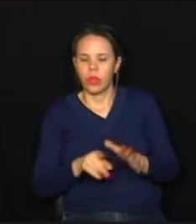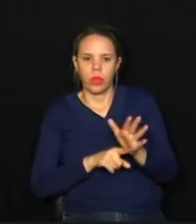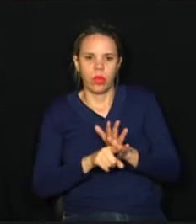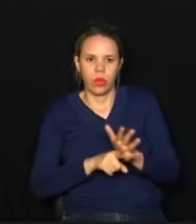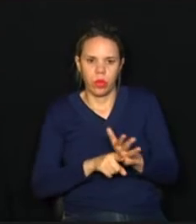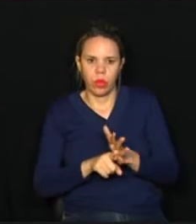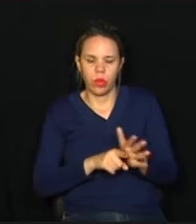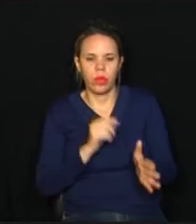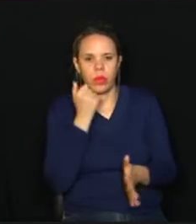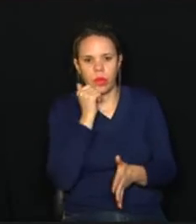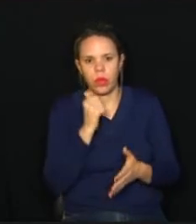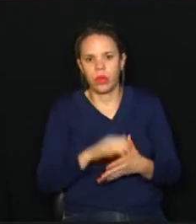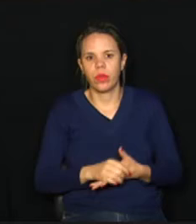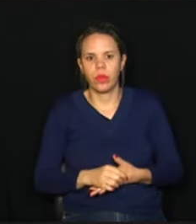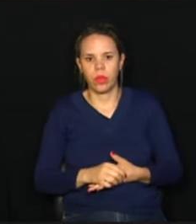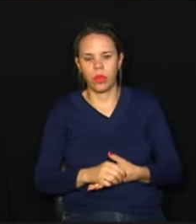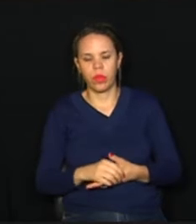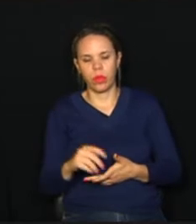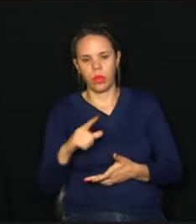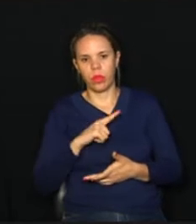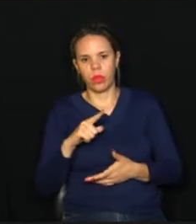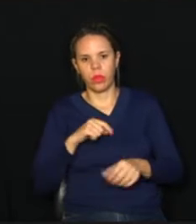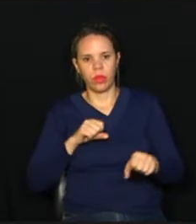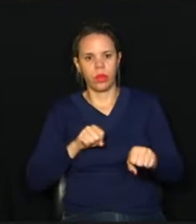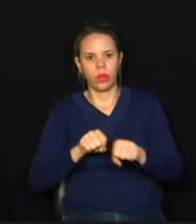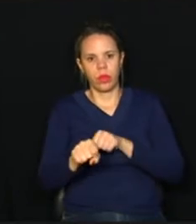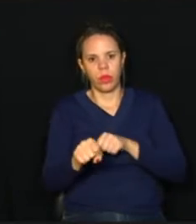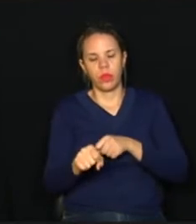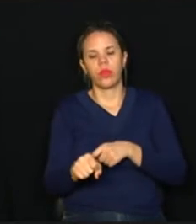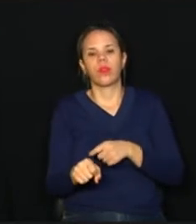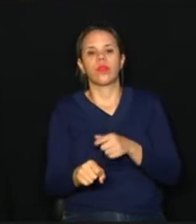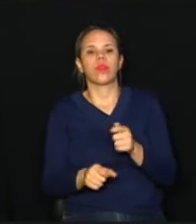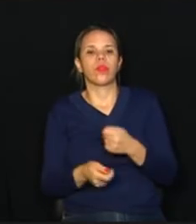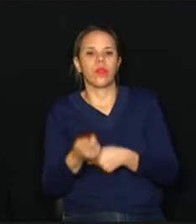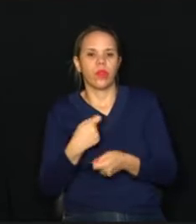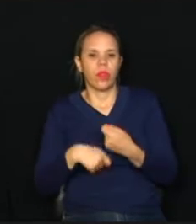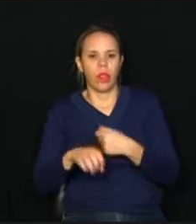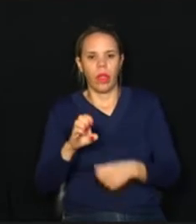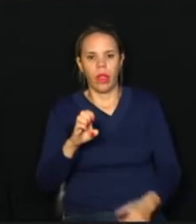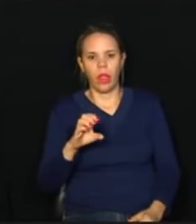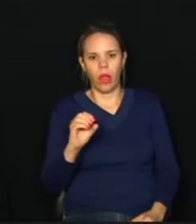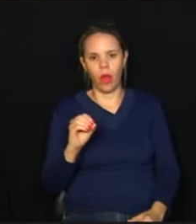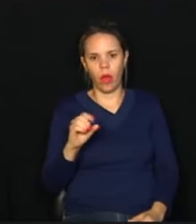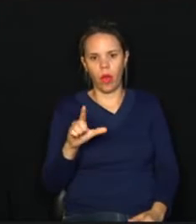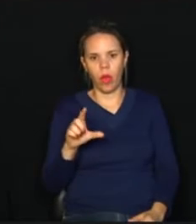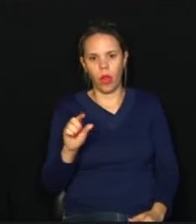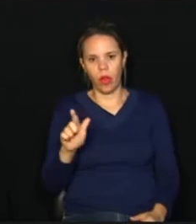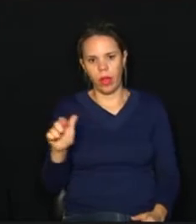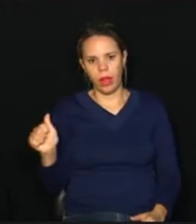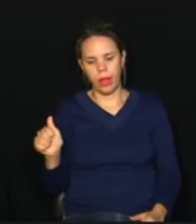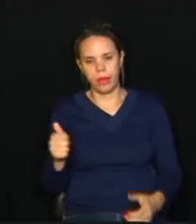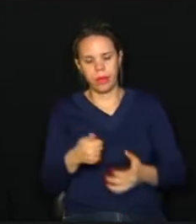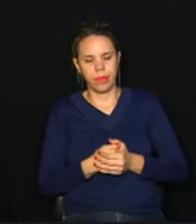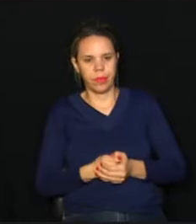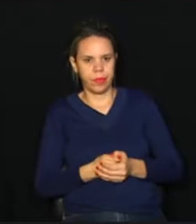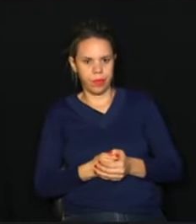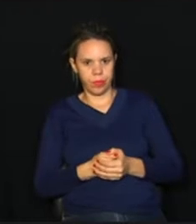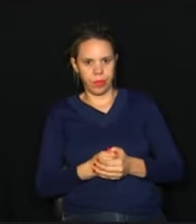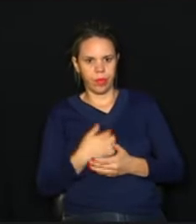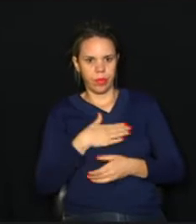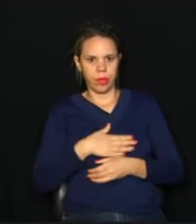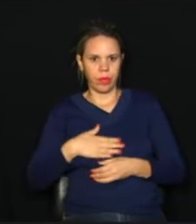pesquisadora científica e tenho uma formação em ecologia, eu sou ecóloga de formação. E gosto